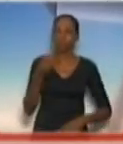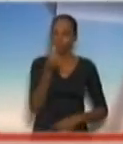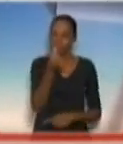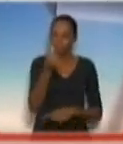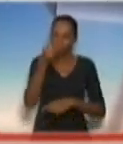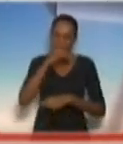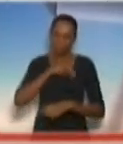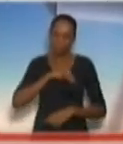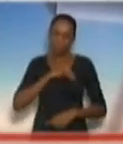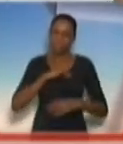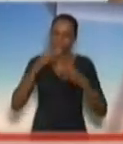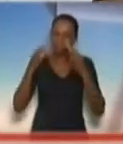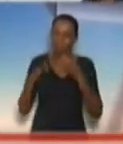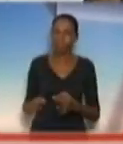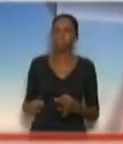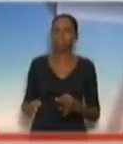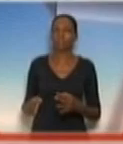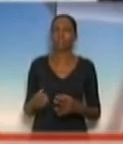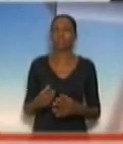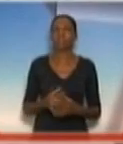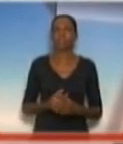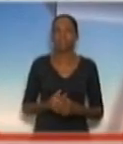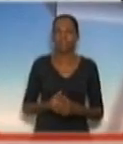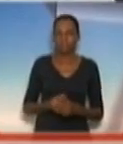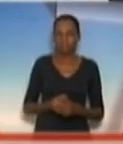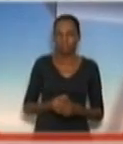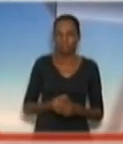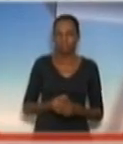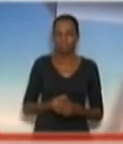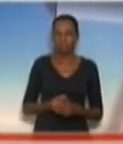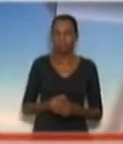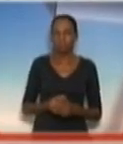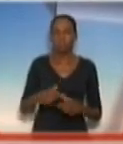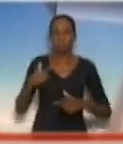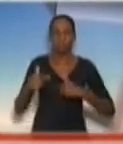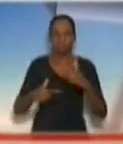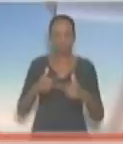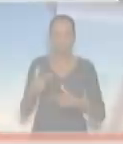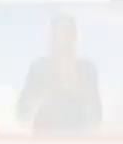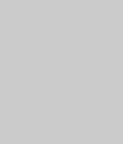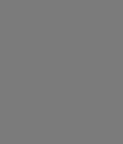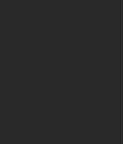salários dignos e da melhoria das condições funcionais e de trabalho. Muito obrigado, senhor presidente.